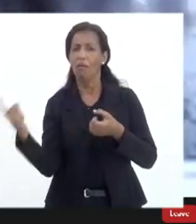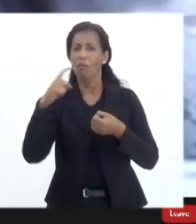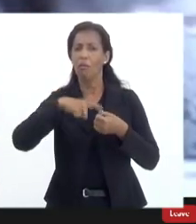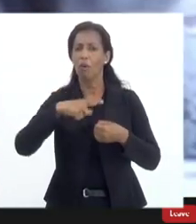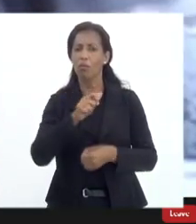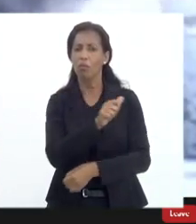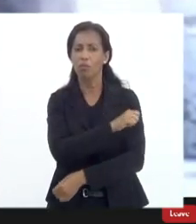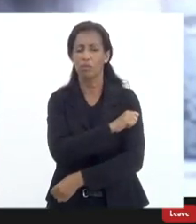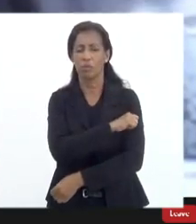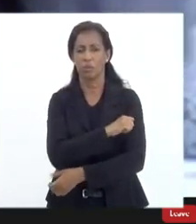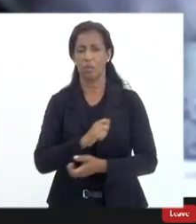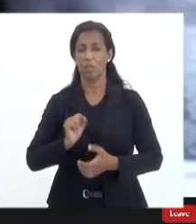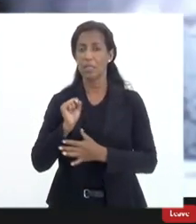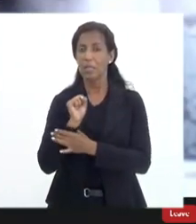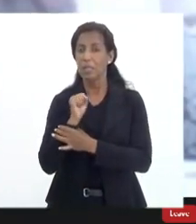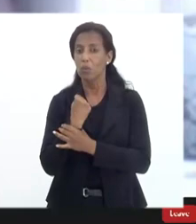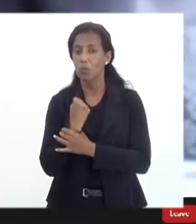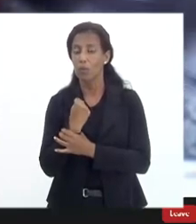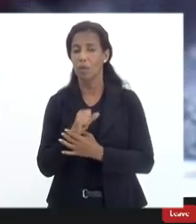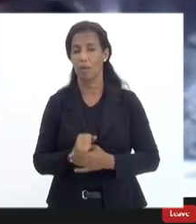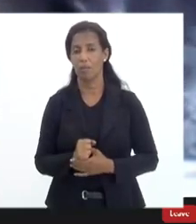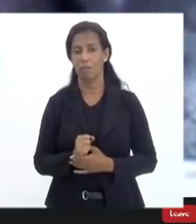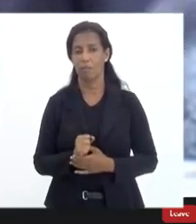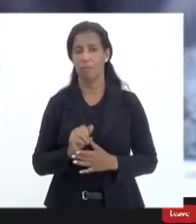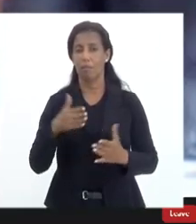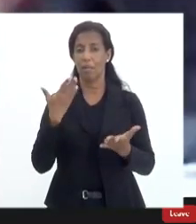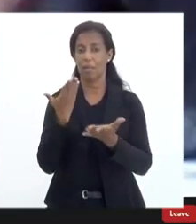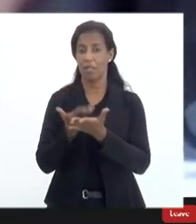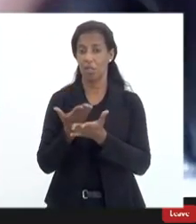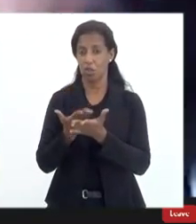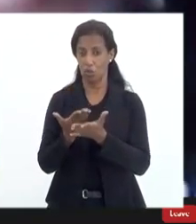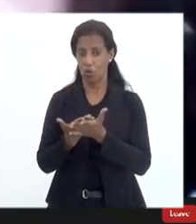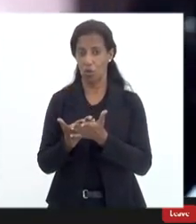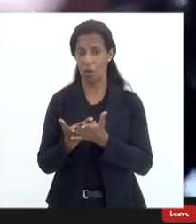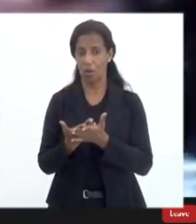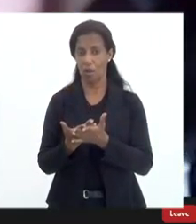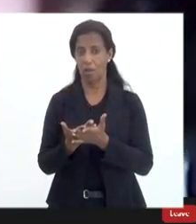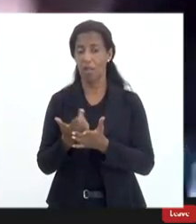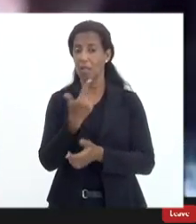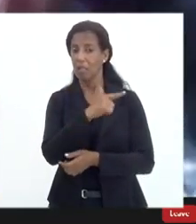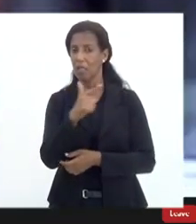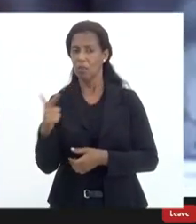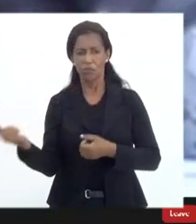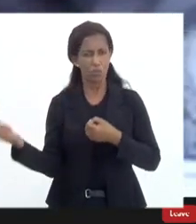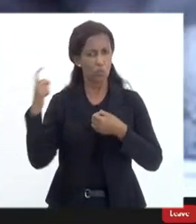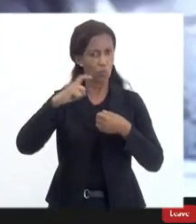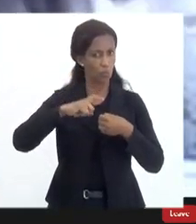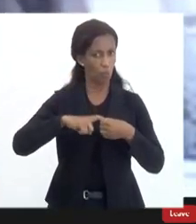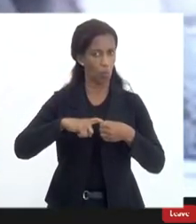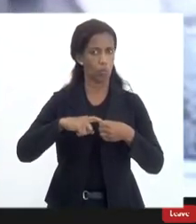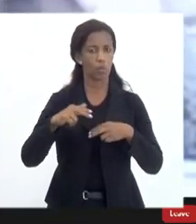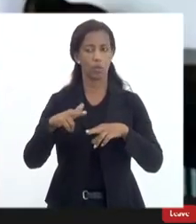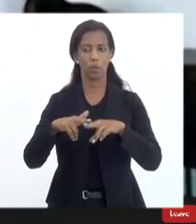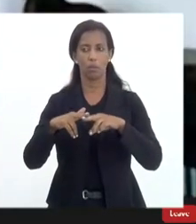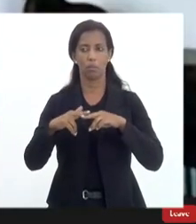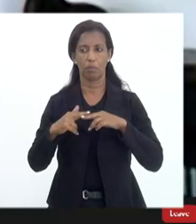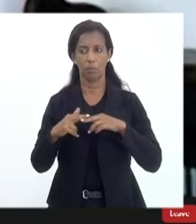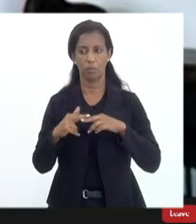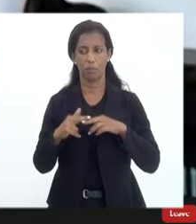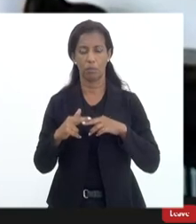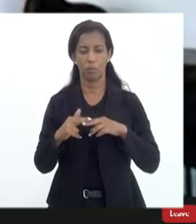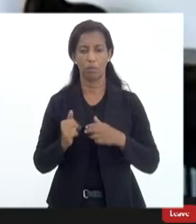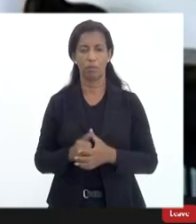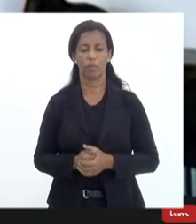volta dos alunos segura para as escolas. E não havendo volta, e por conta do que estamos